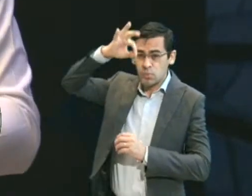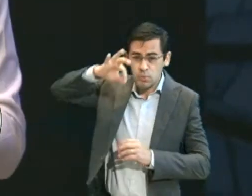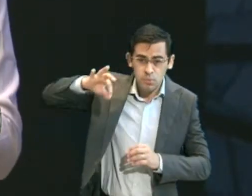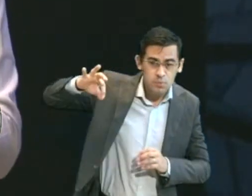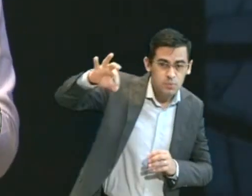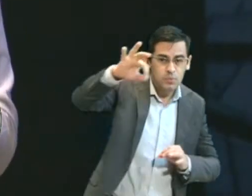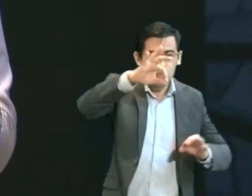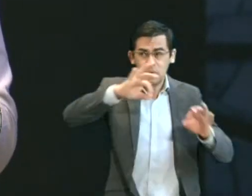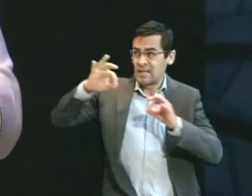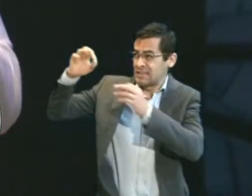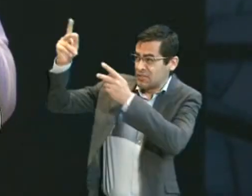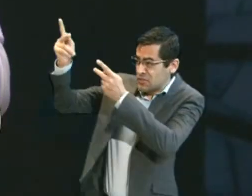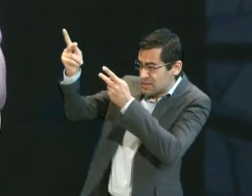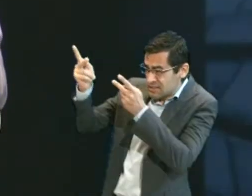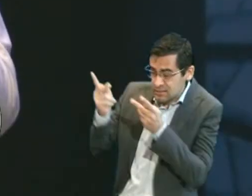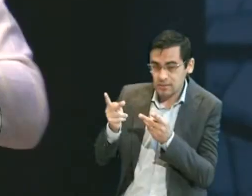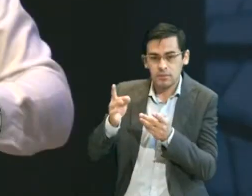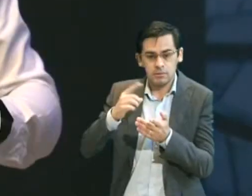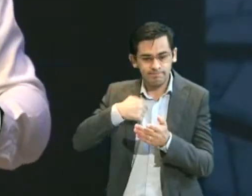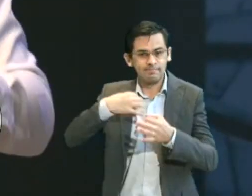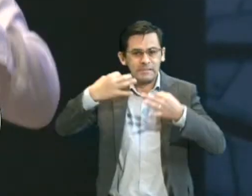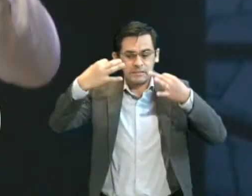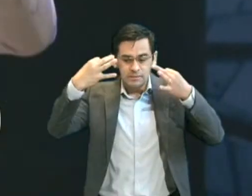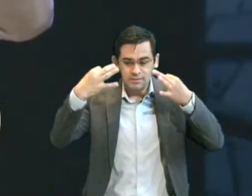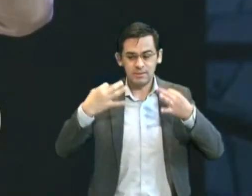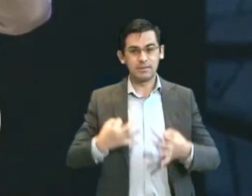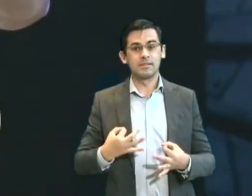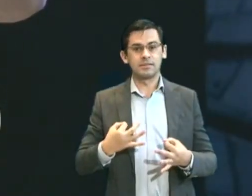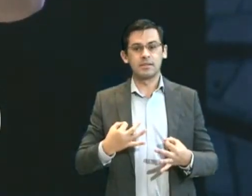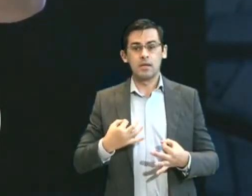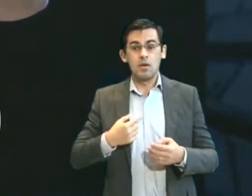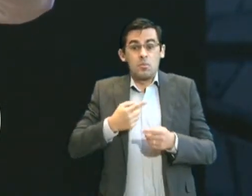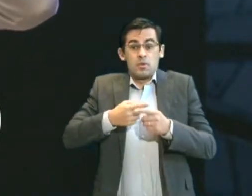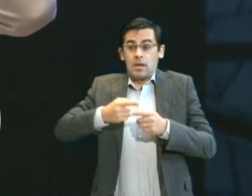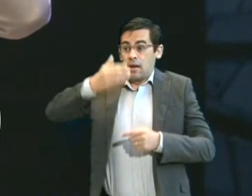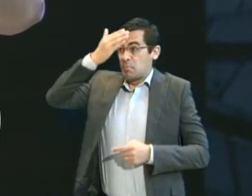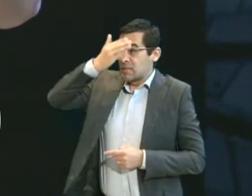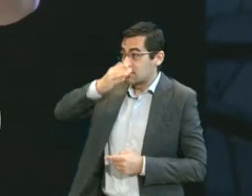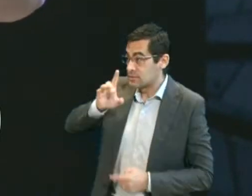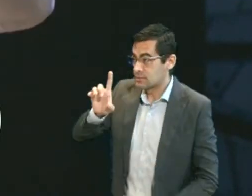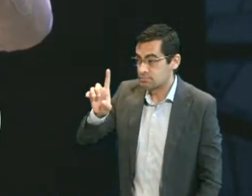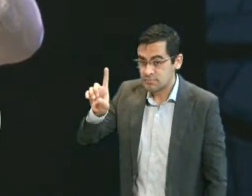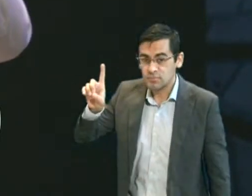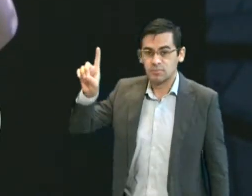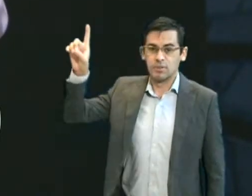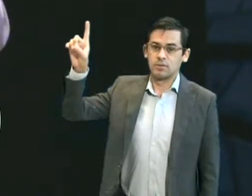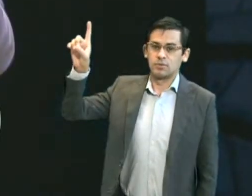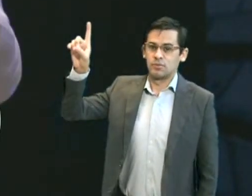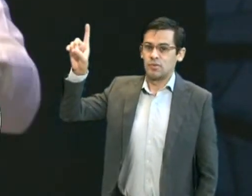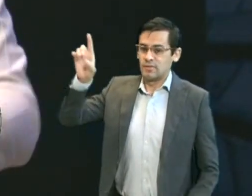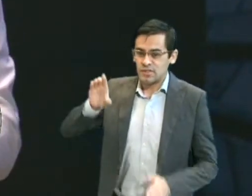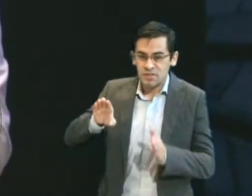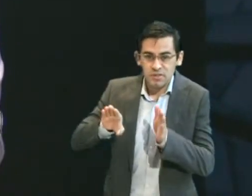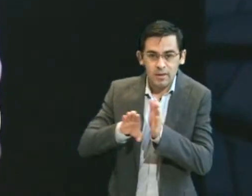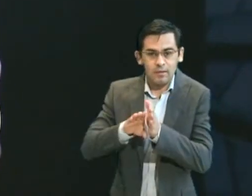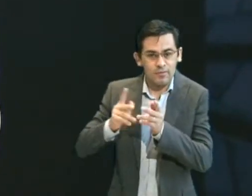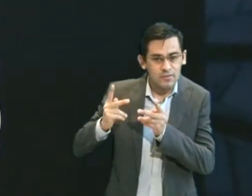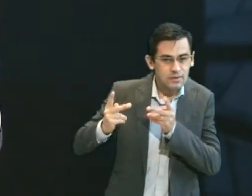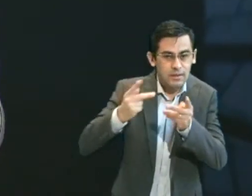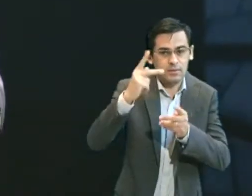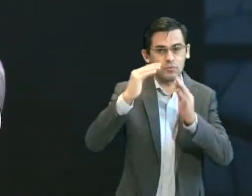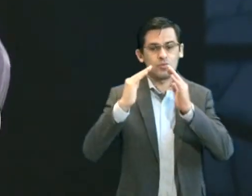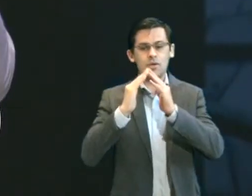clamando a visitação de Deus. Eu tenho certeza, a presença de Deus vai chegar aí na sua